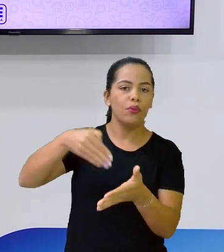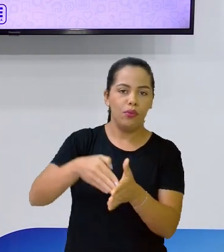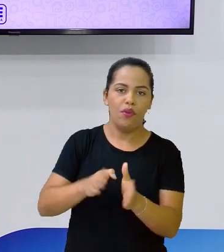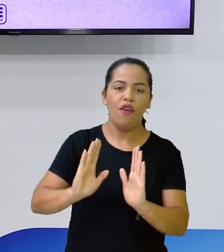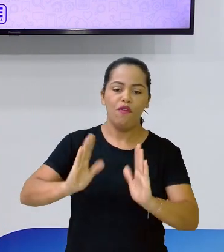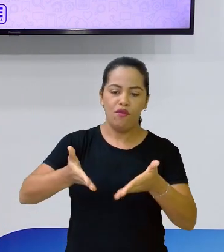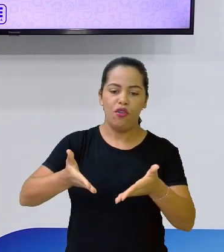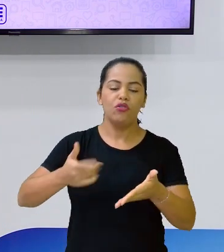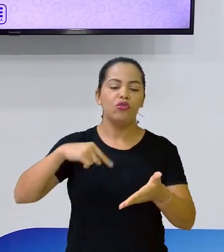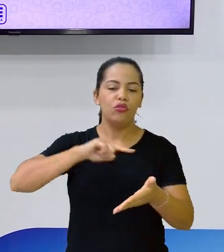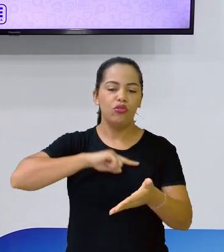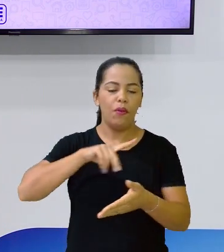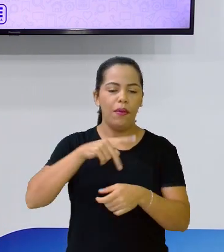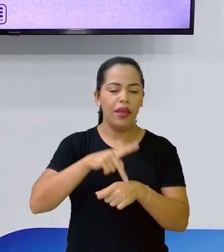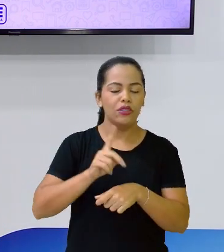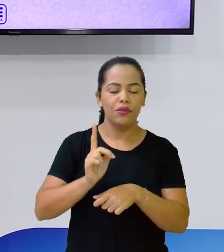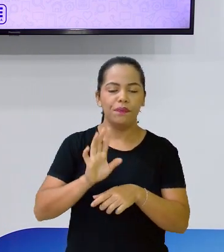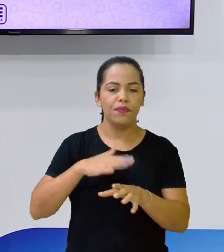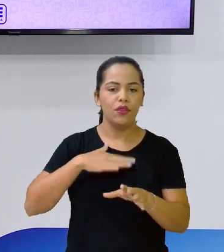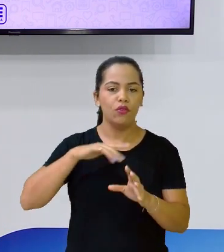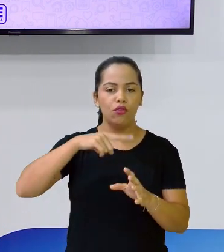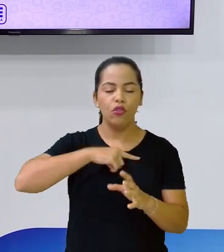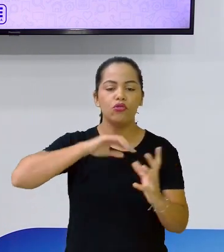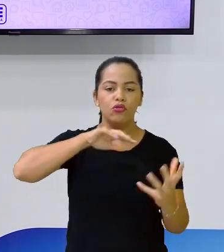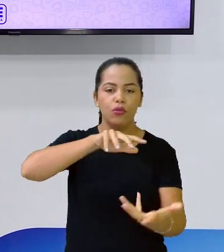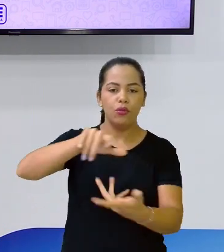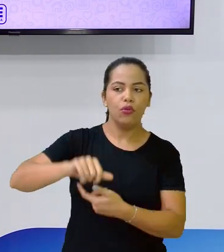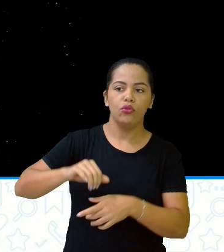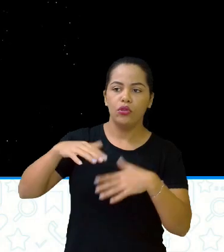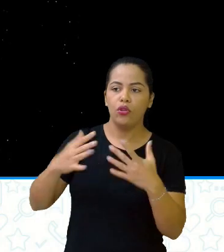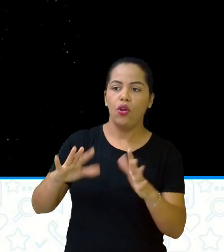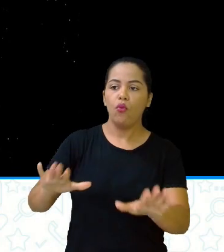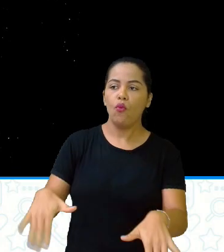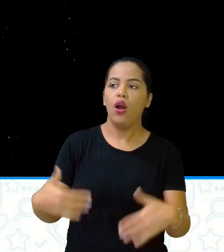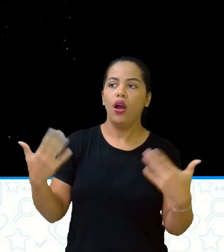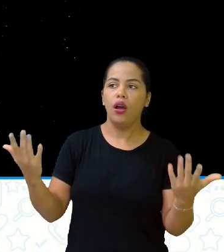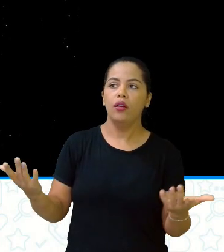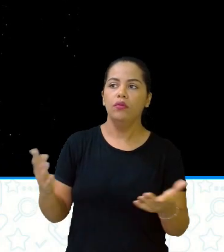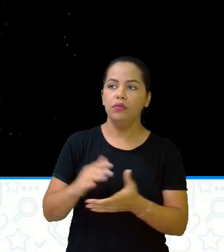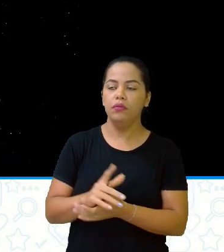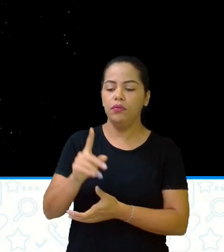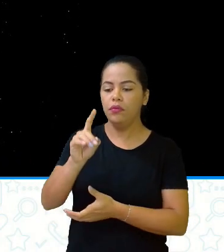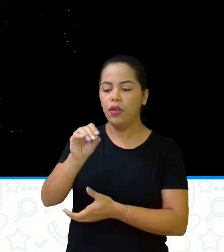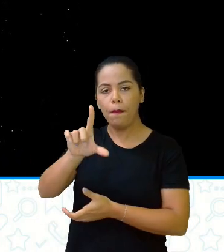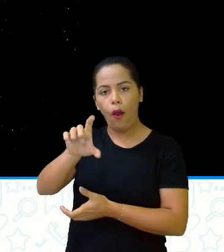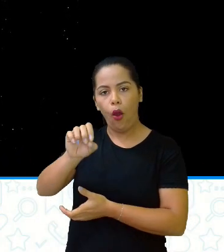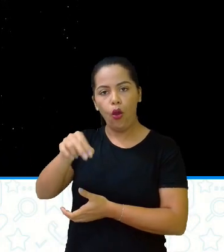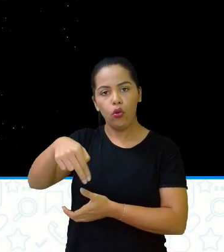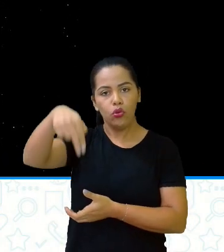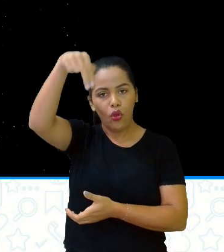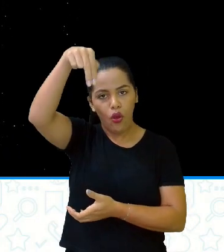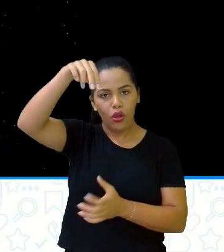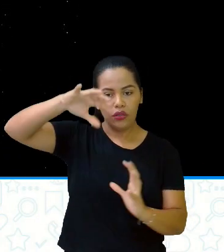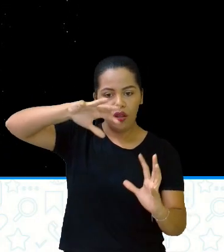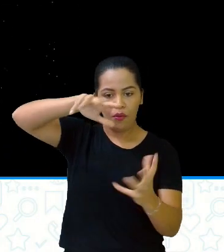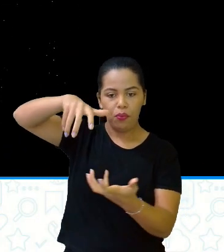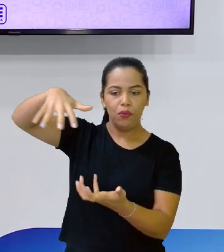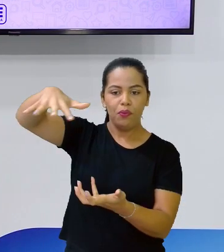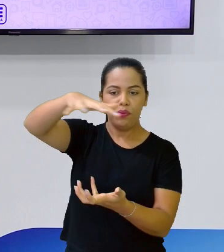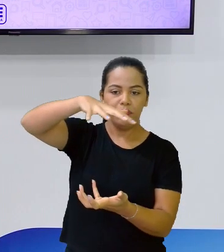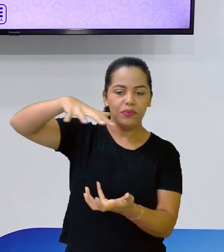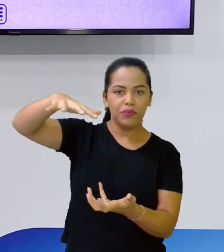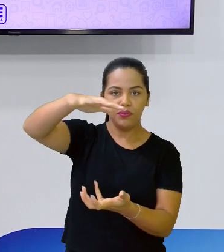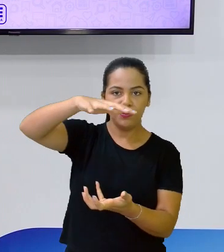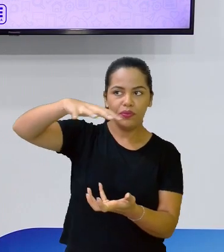do nosso país, do nosso mundo. Quais são esses polos? Aqui vou dar o primeiro exemplo, que é o Polo Norte, que é o que fica